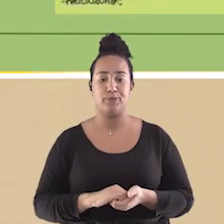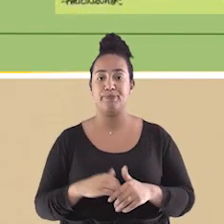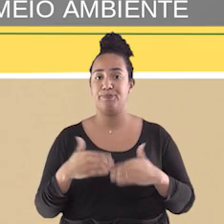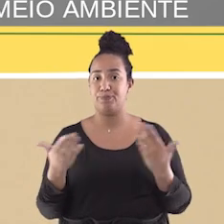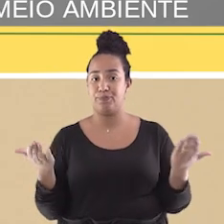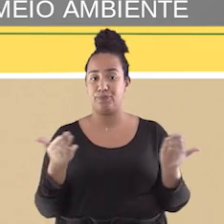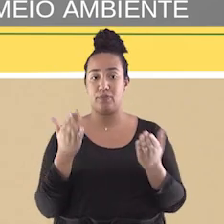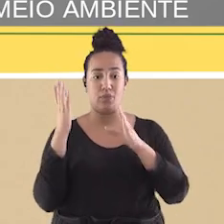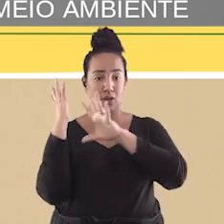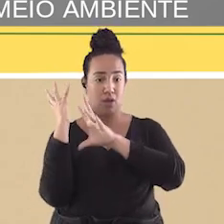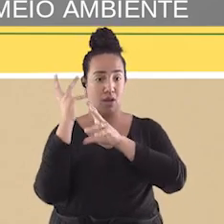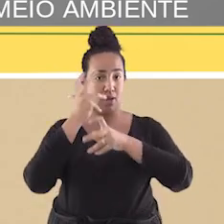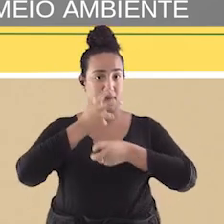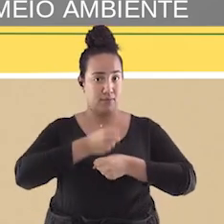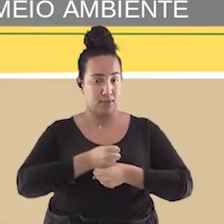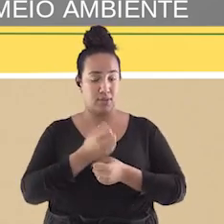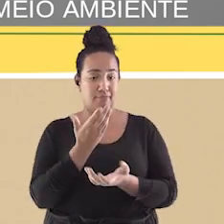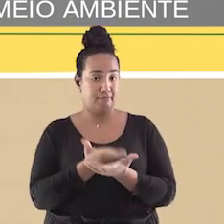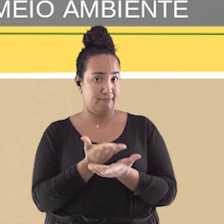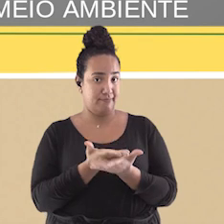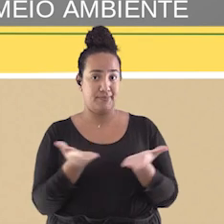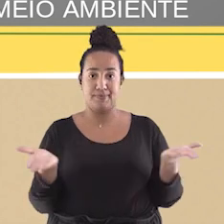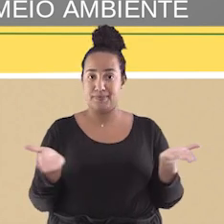o que aprendemos na aula?